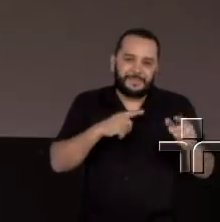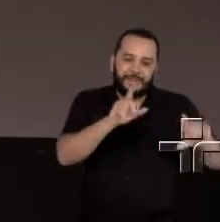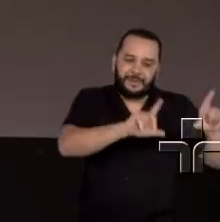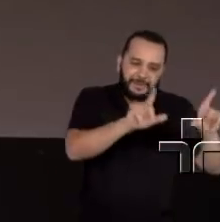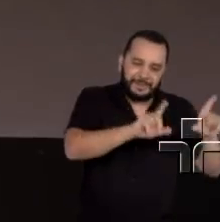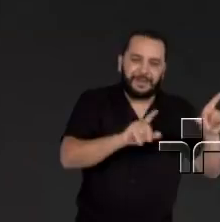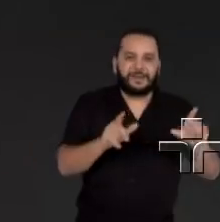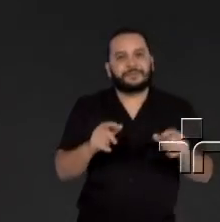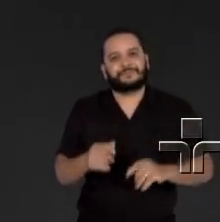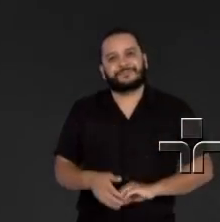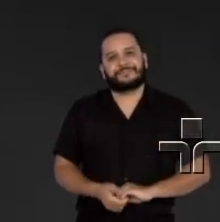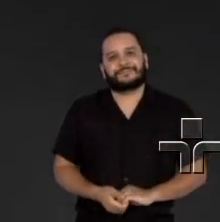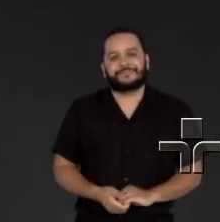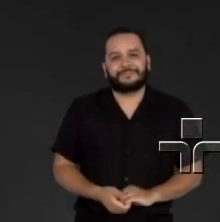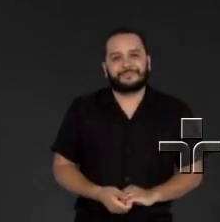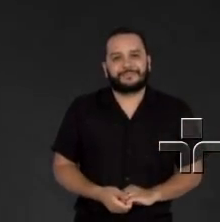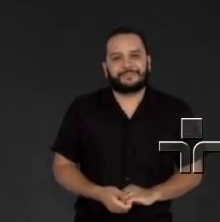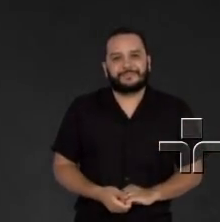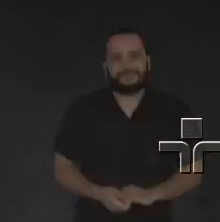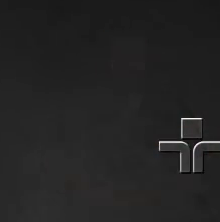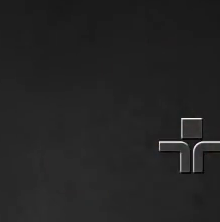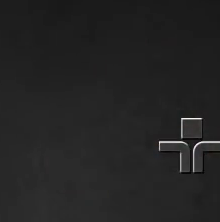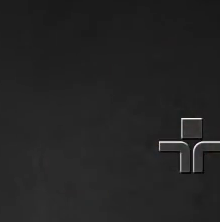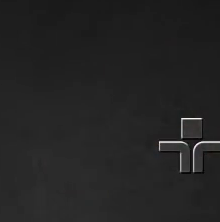na televisão.